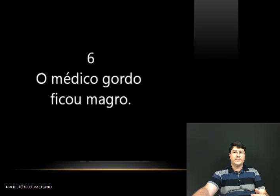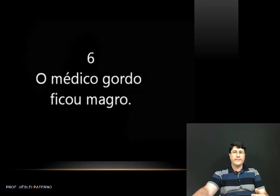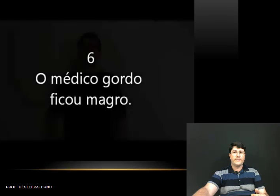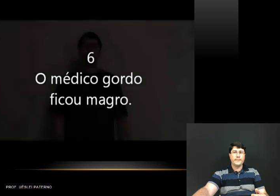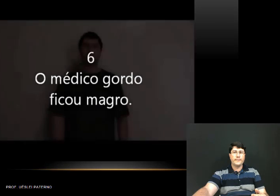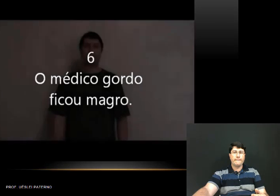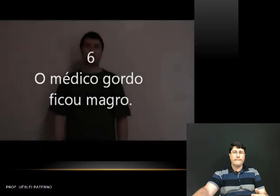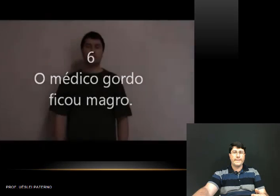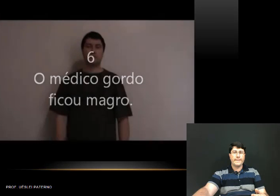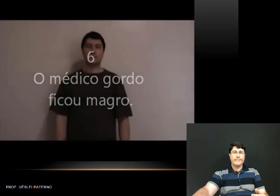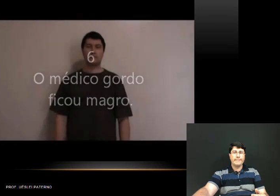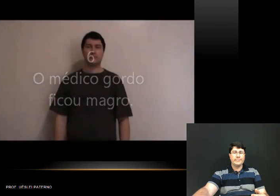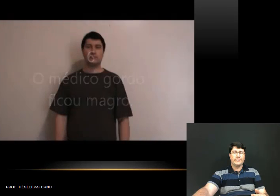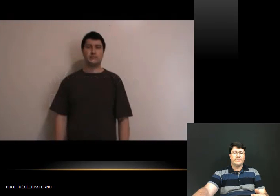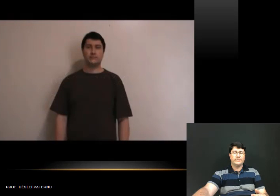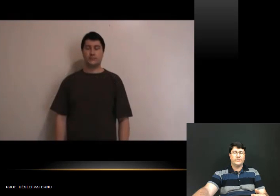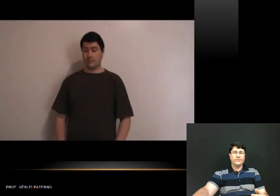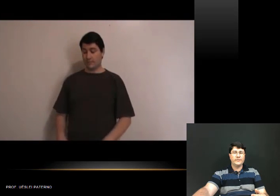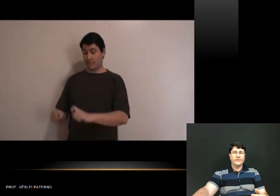magro.